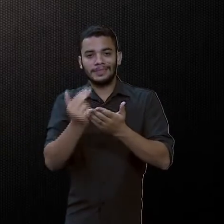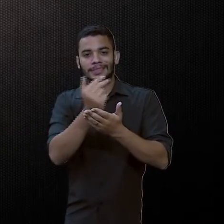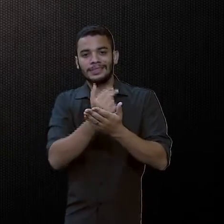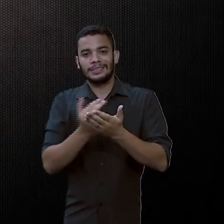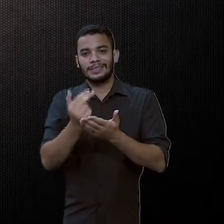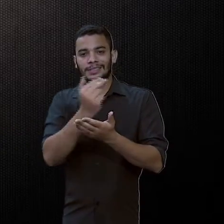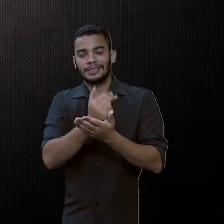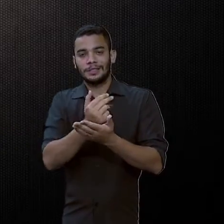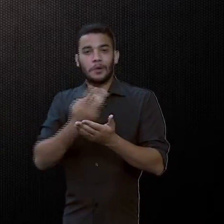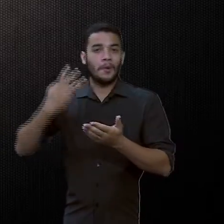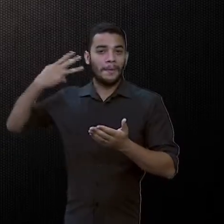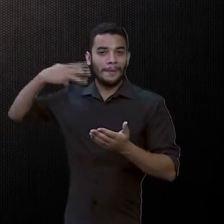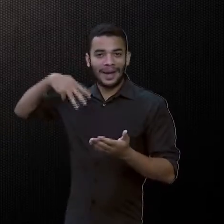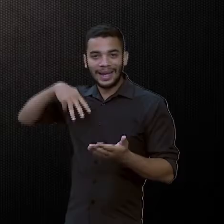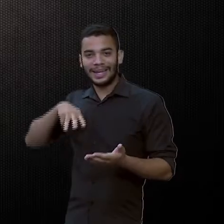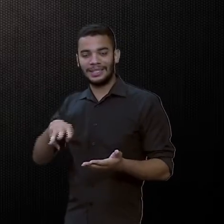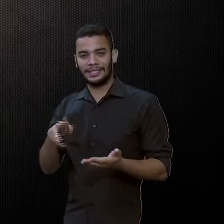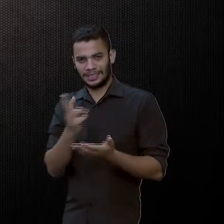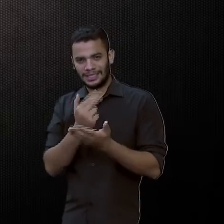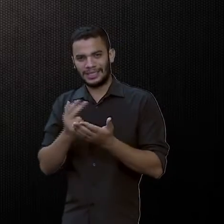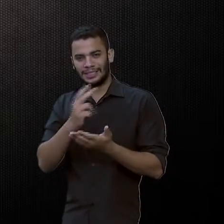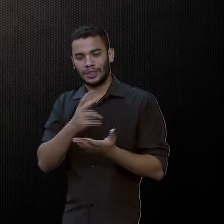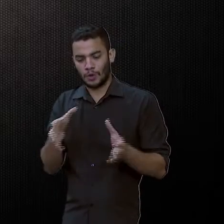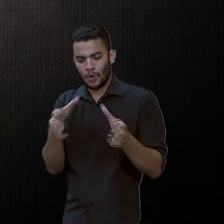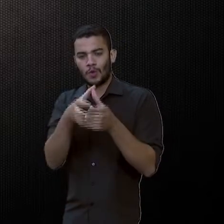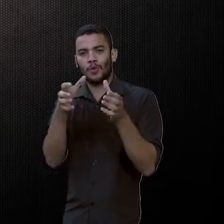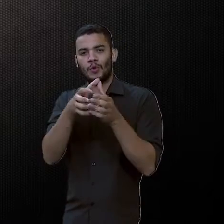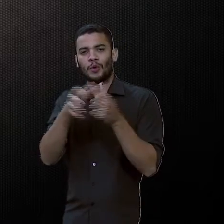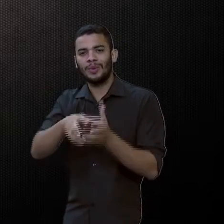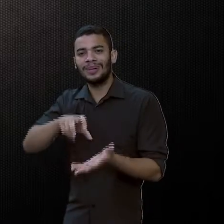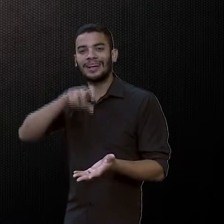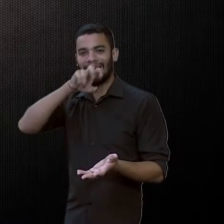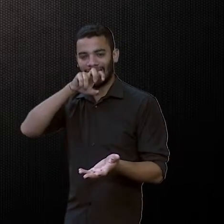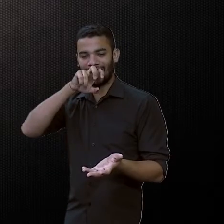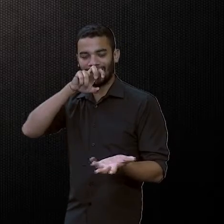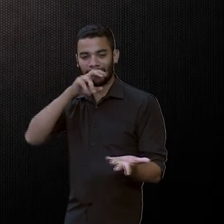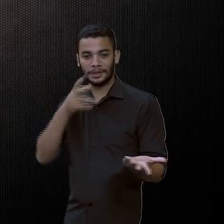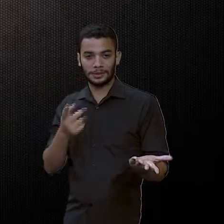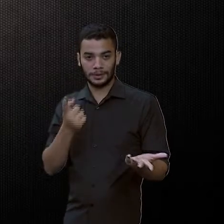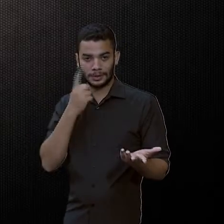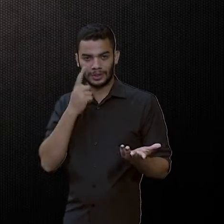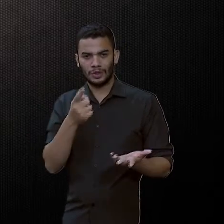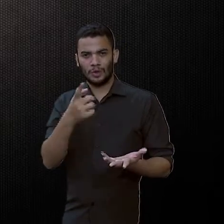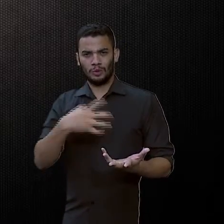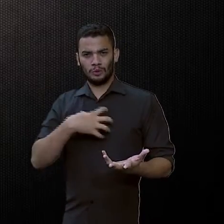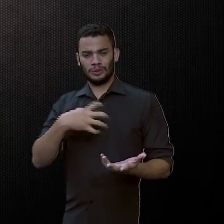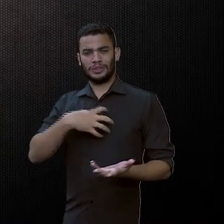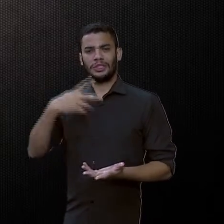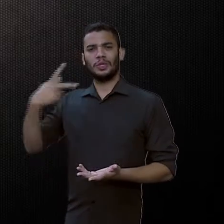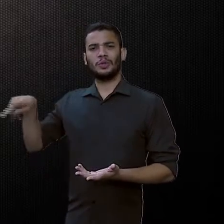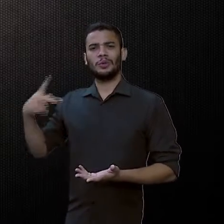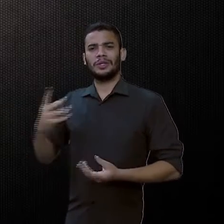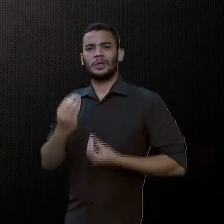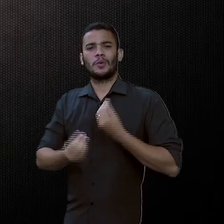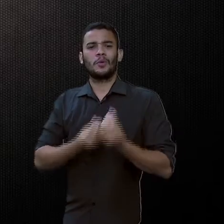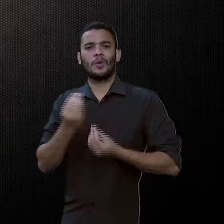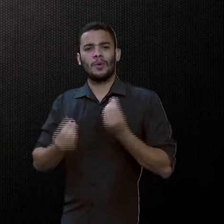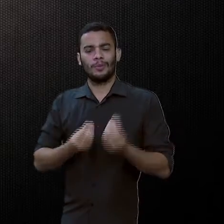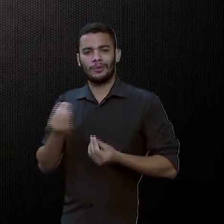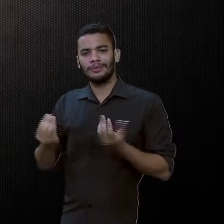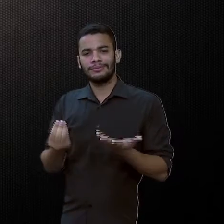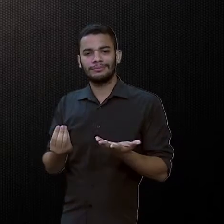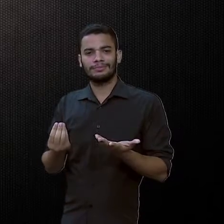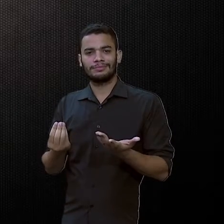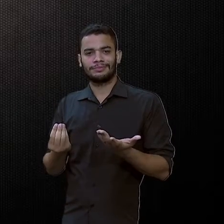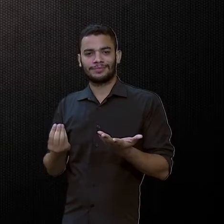tela, a Magali. Quais são as características da personagem? O adjetivo pátrio, brasileira.